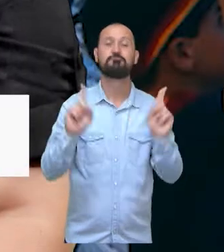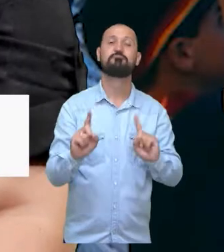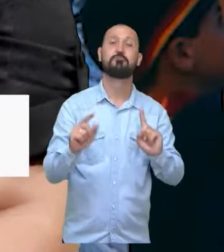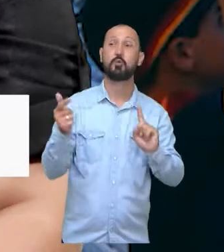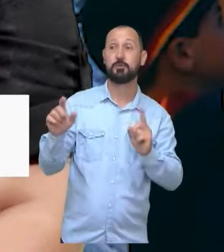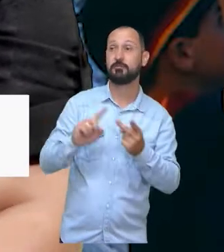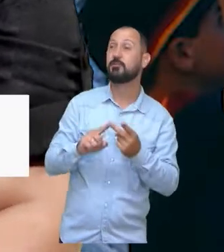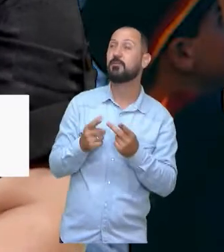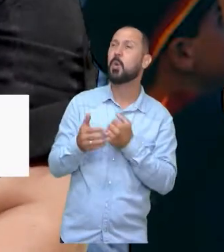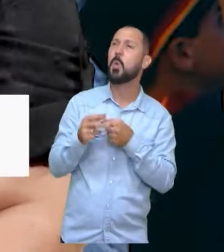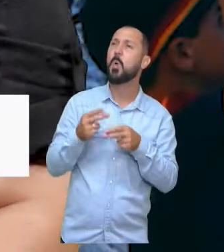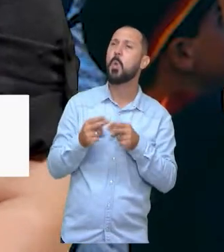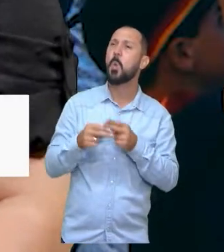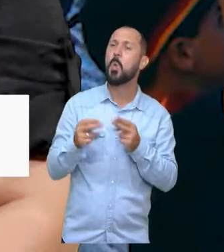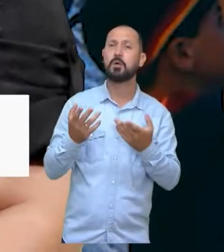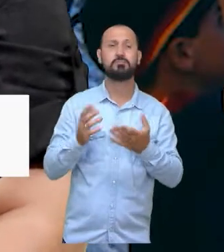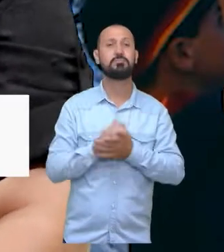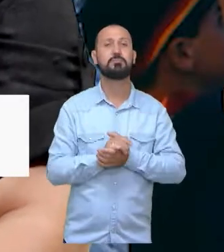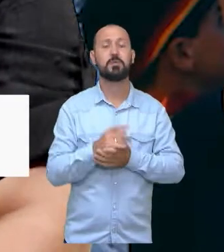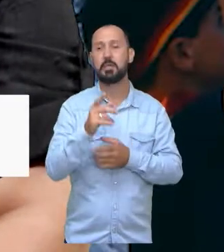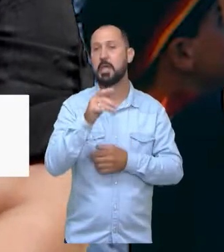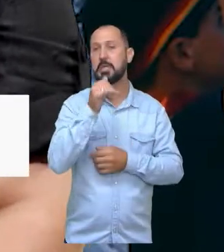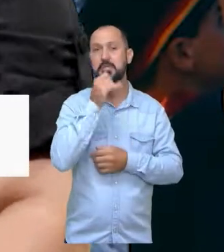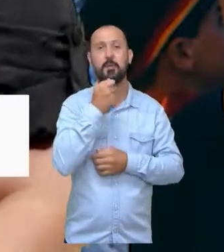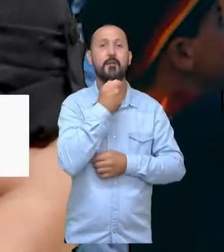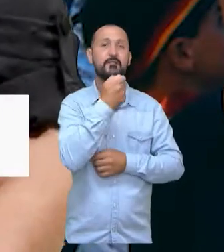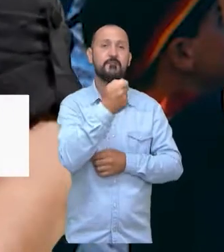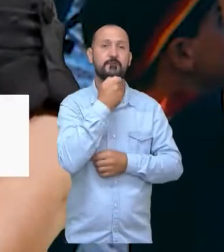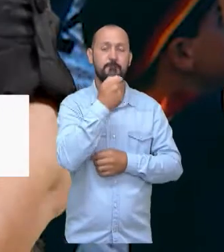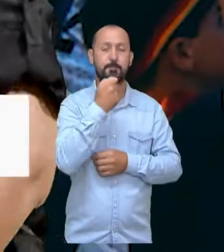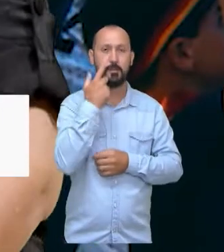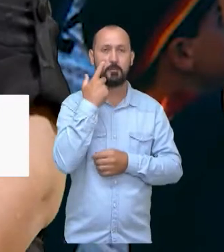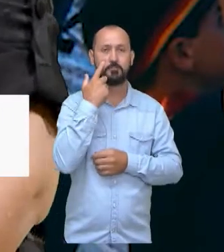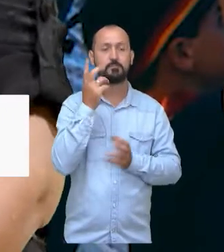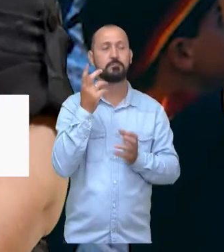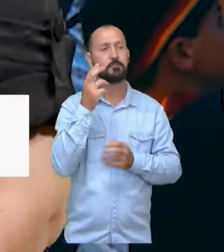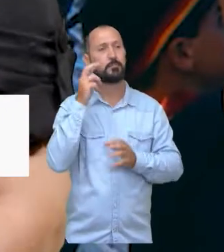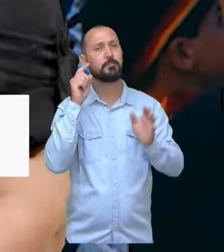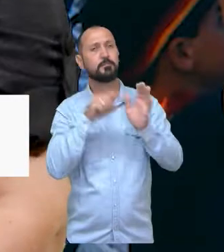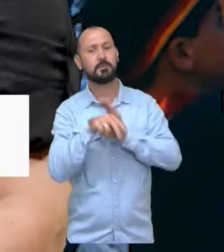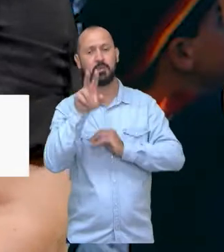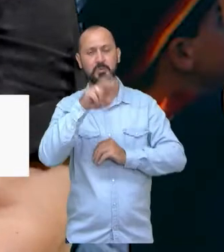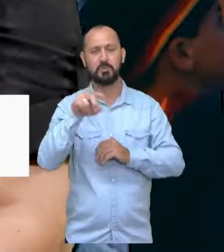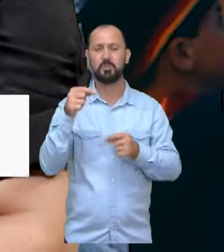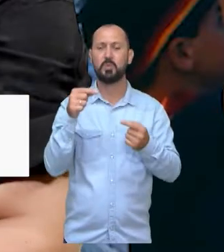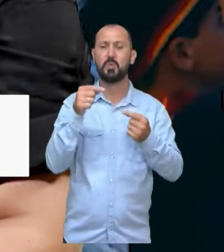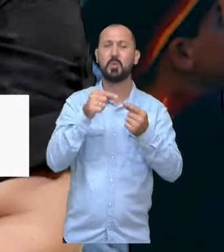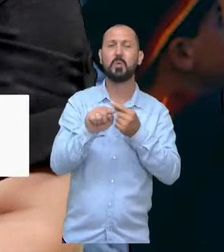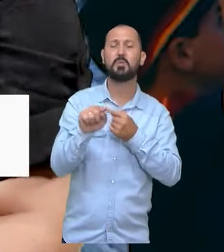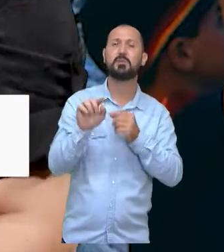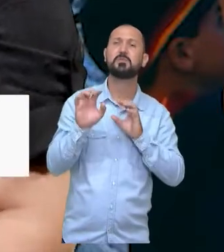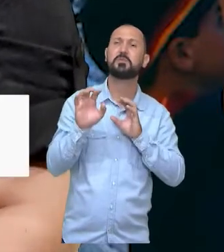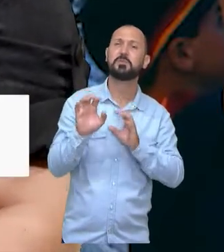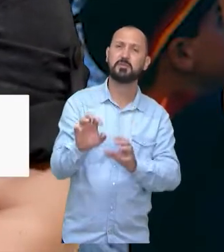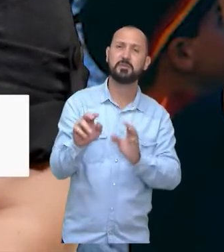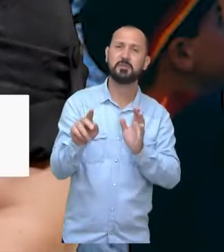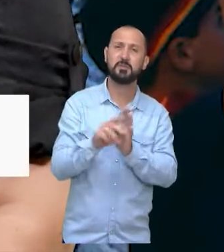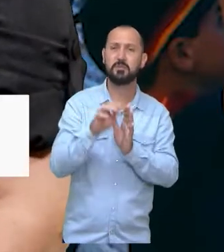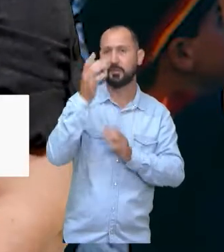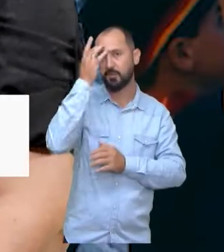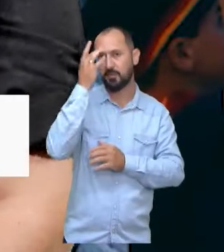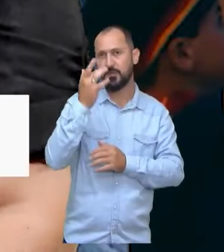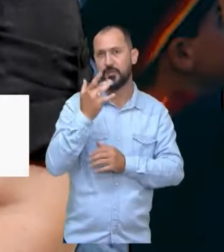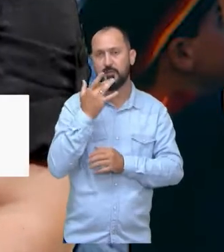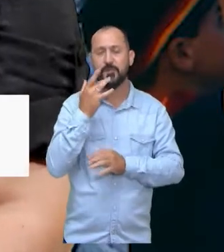não. Por exemplo, dentro de uma situação, de uma entrevista de emprego, a sua aparência não é condizente com, né,